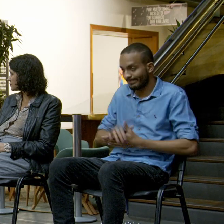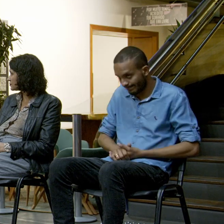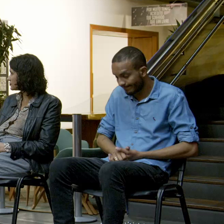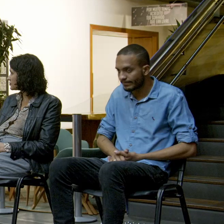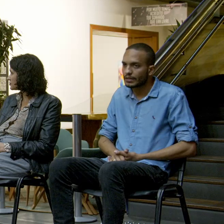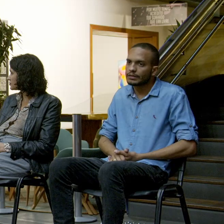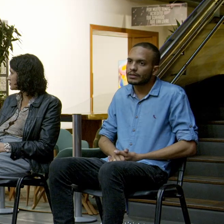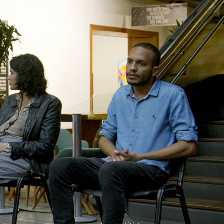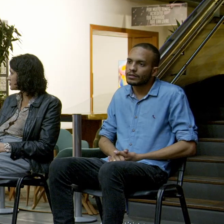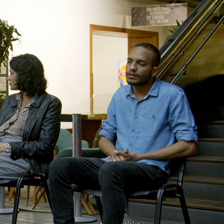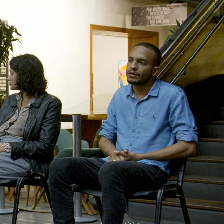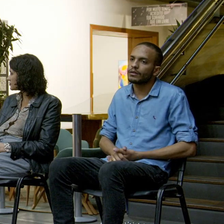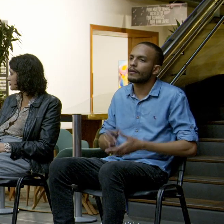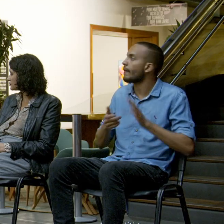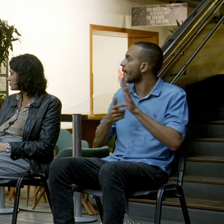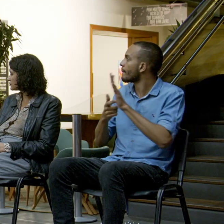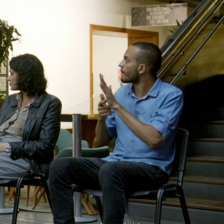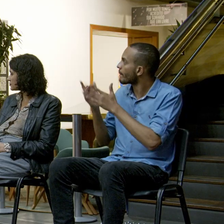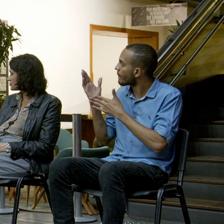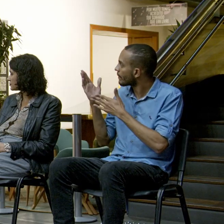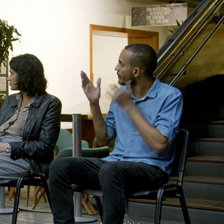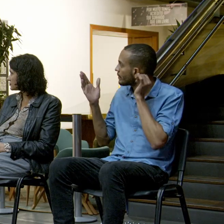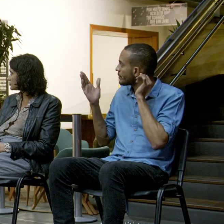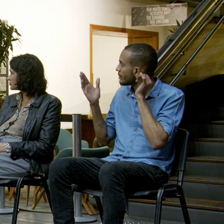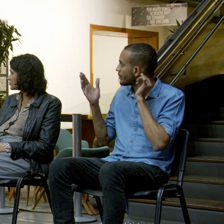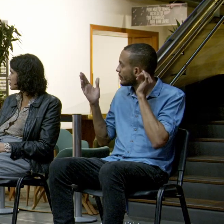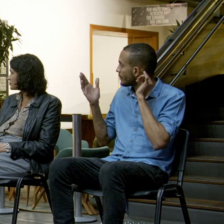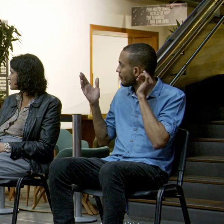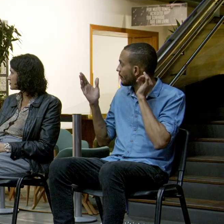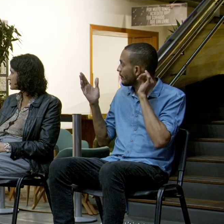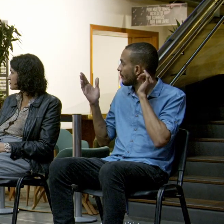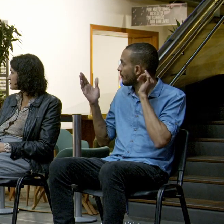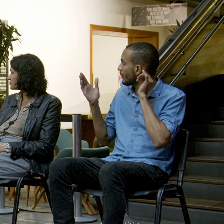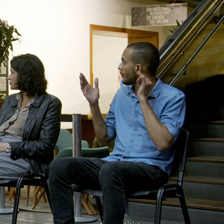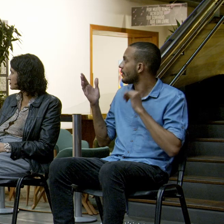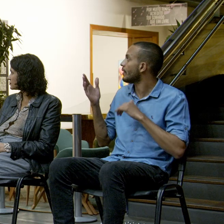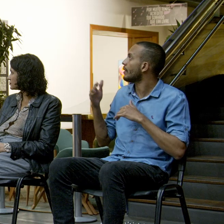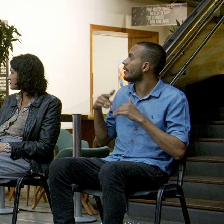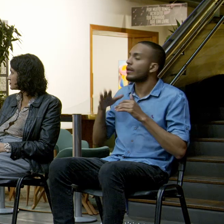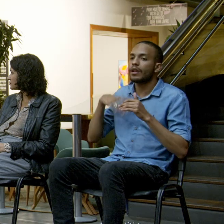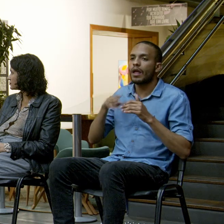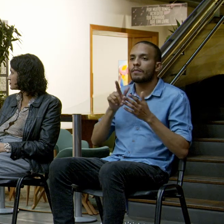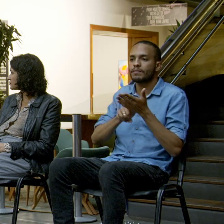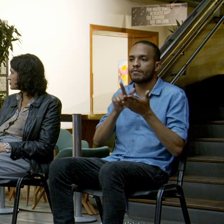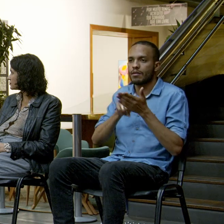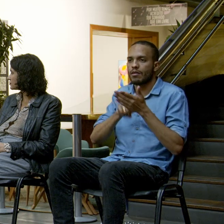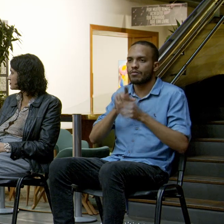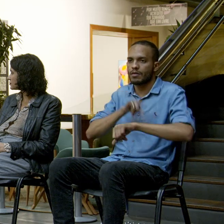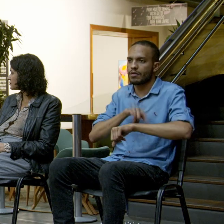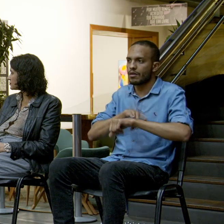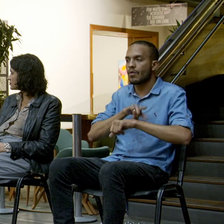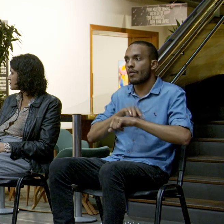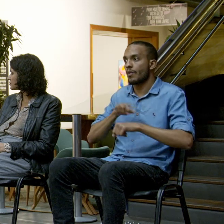A outra obra apresentada em Mitos Vadios era Estado Escatológico. Estão dispostos rolos de papel higiênico, do mais caro ao